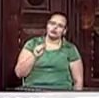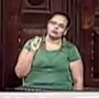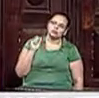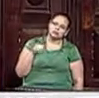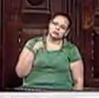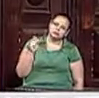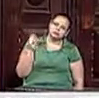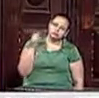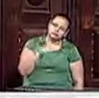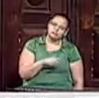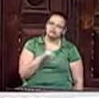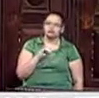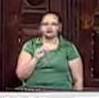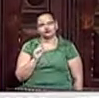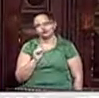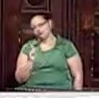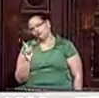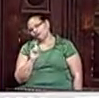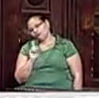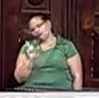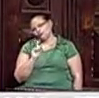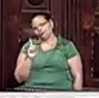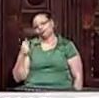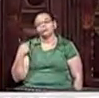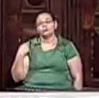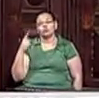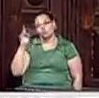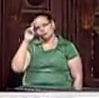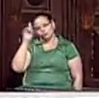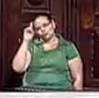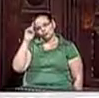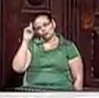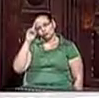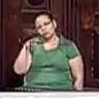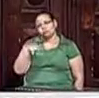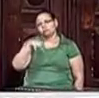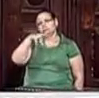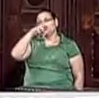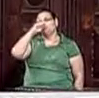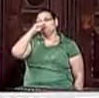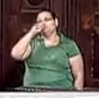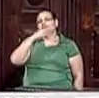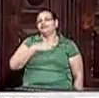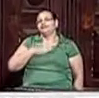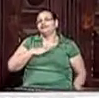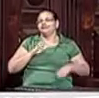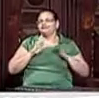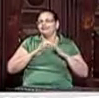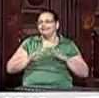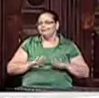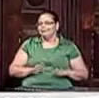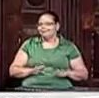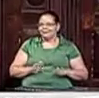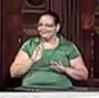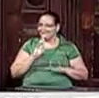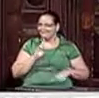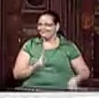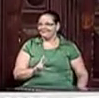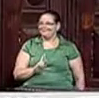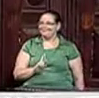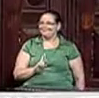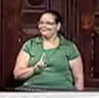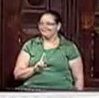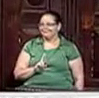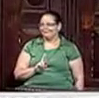debatedores assíduos, e eu todo dia respirava fundo para não responder o deputado Paulo Ramos, mas para